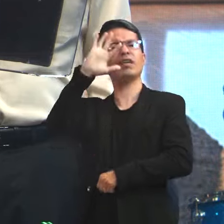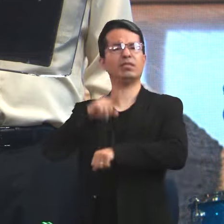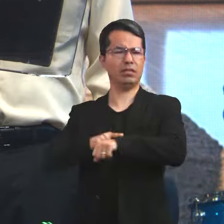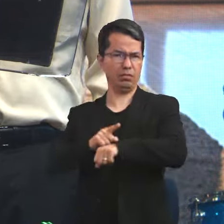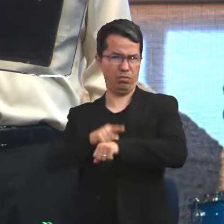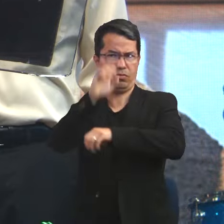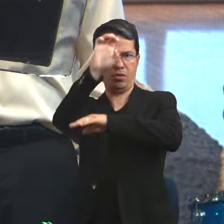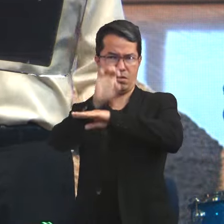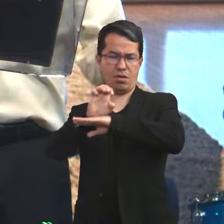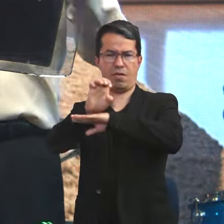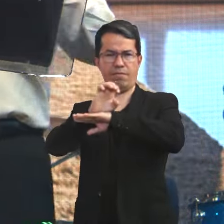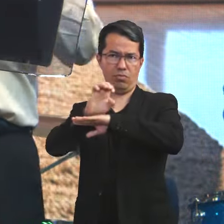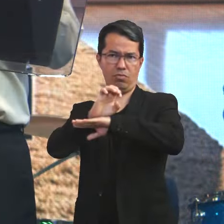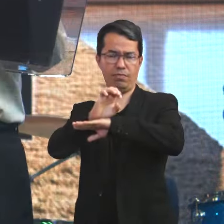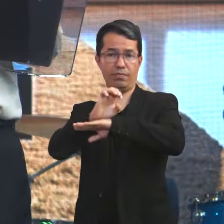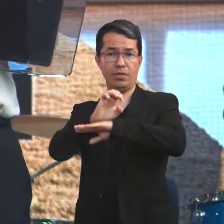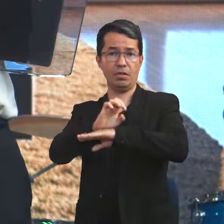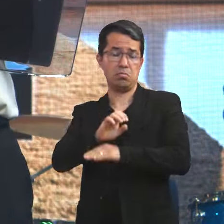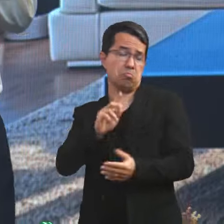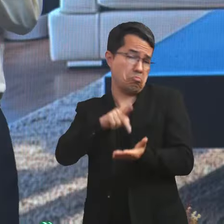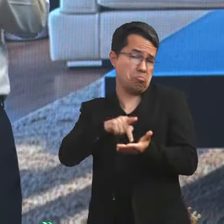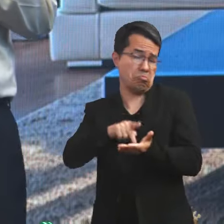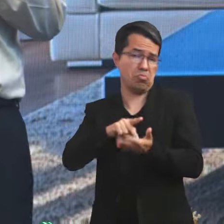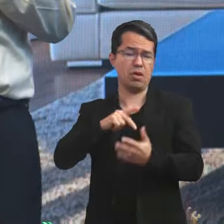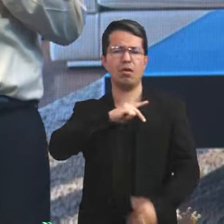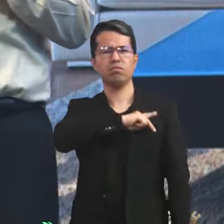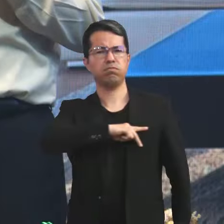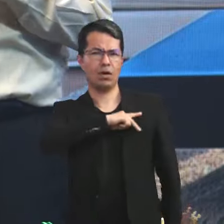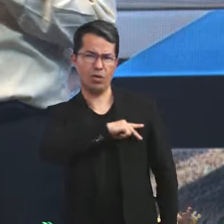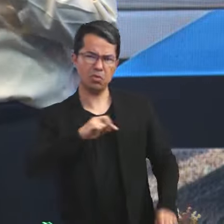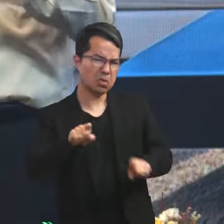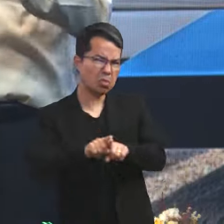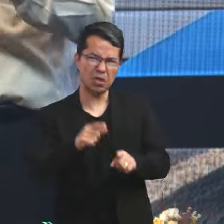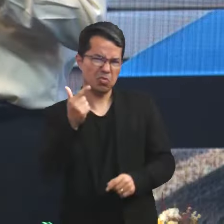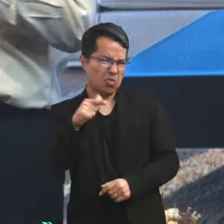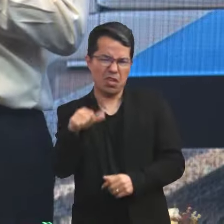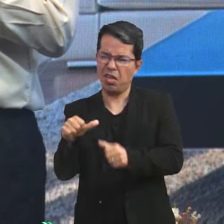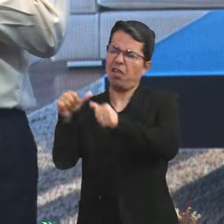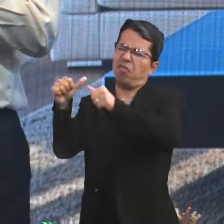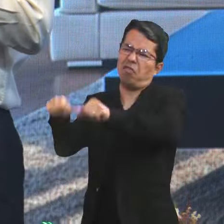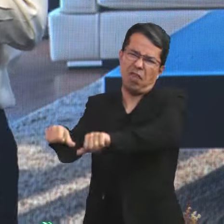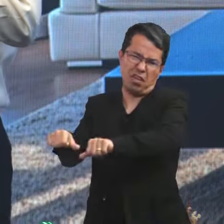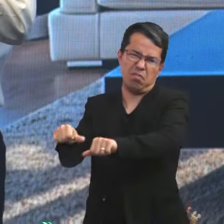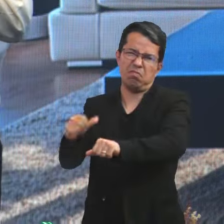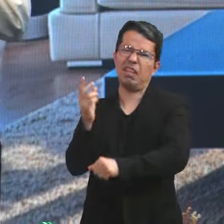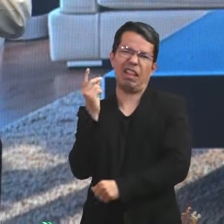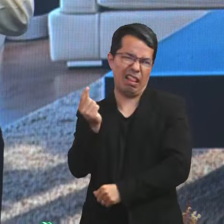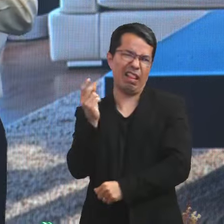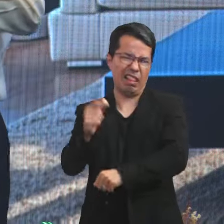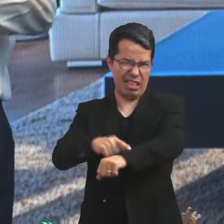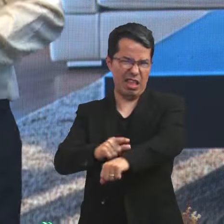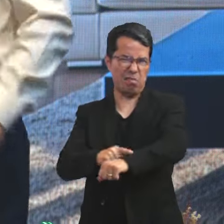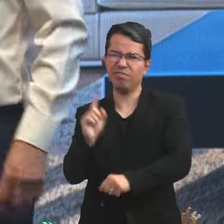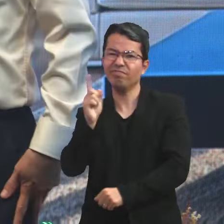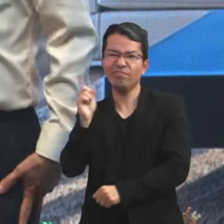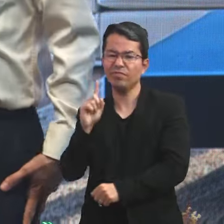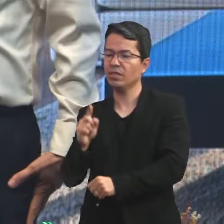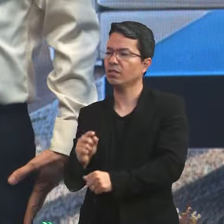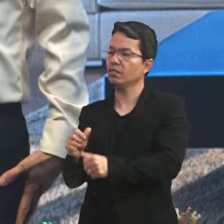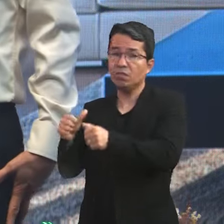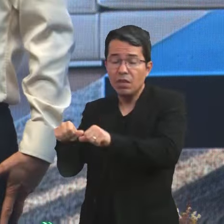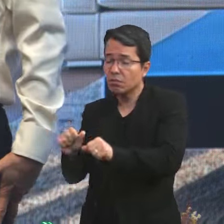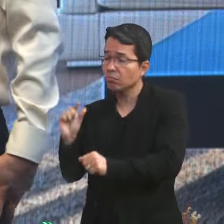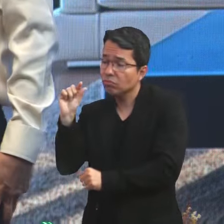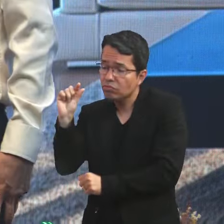mais tempo realmente pao não se fundig realmente Paulo ele não se por